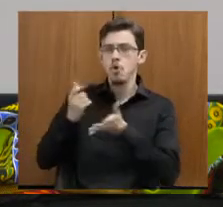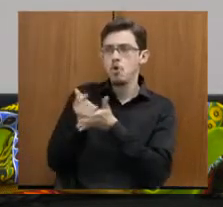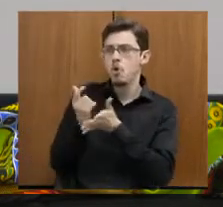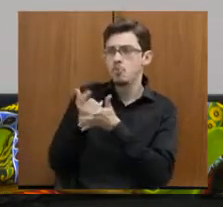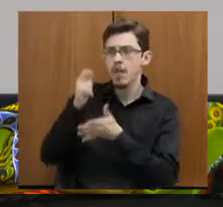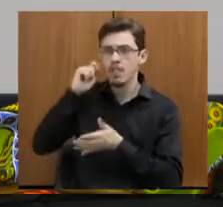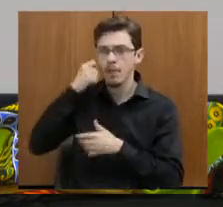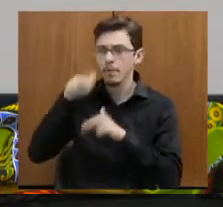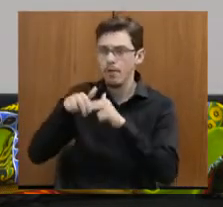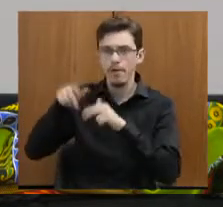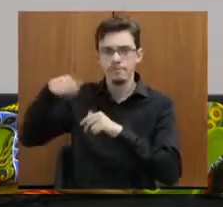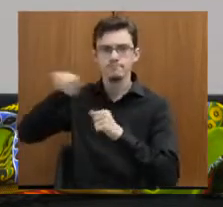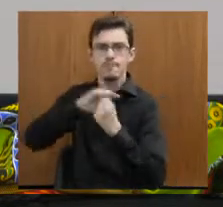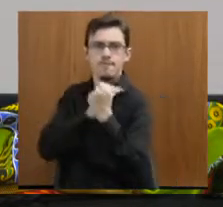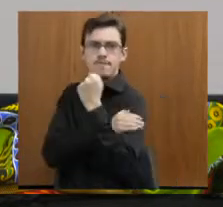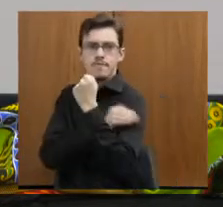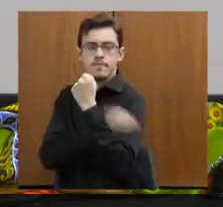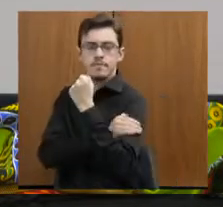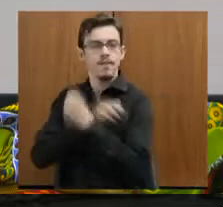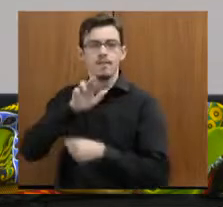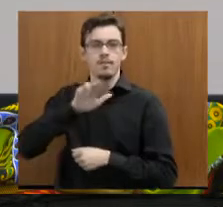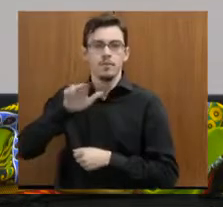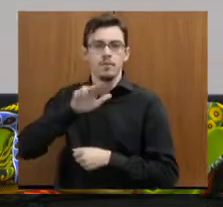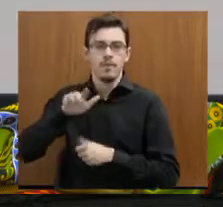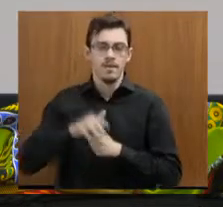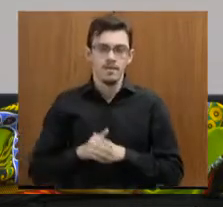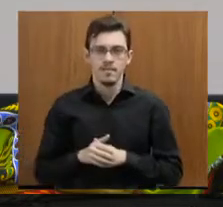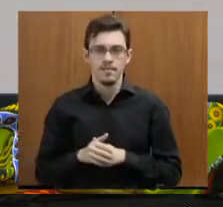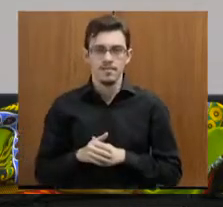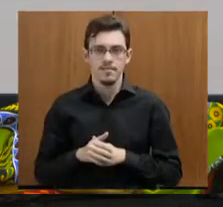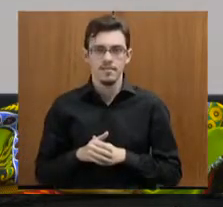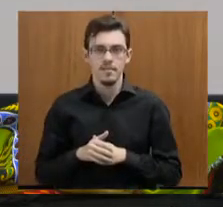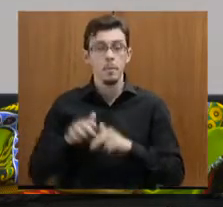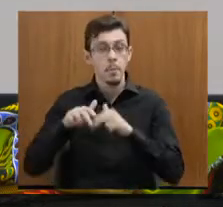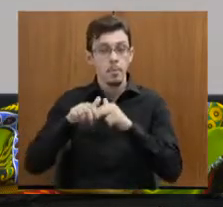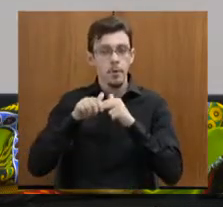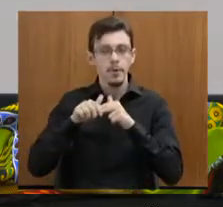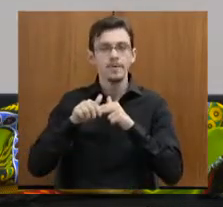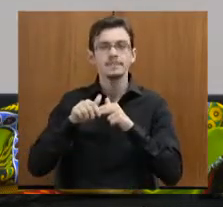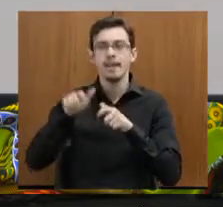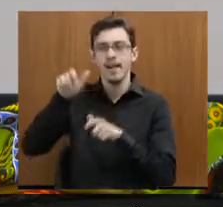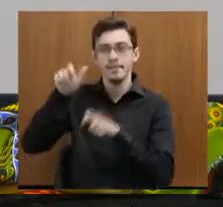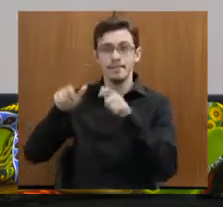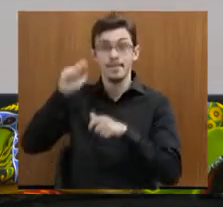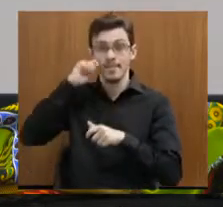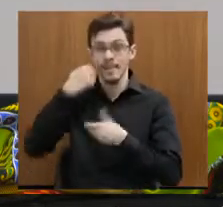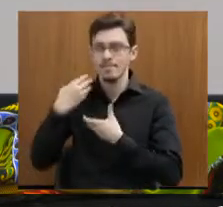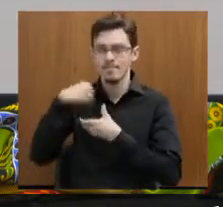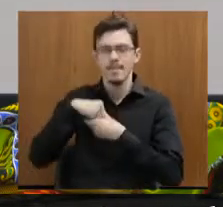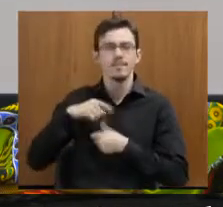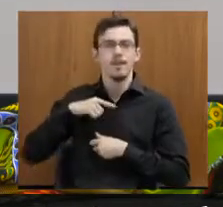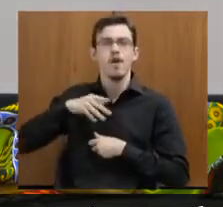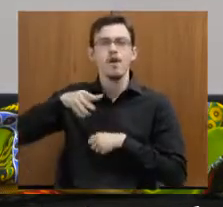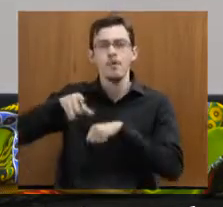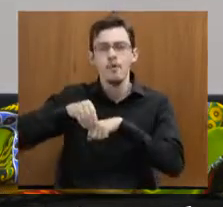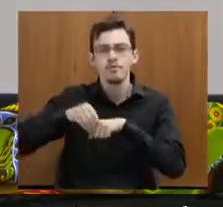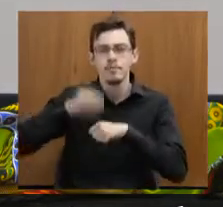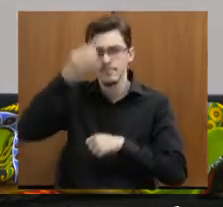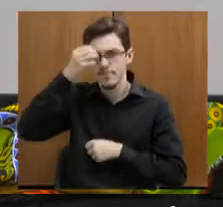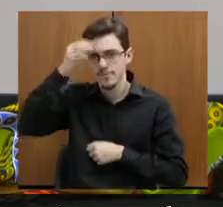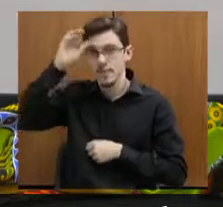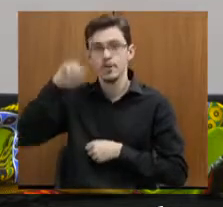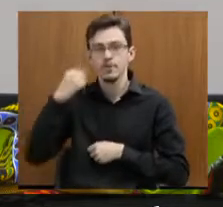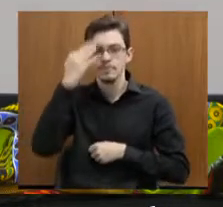for só por causa dessa força física foi principalmente pelo conhecimento que a gente carrega o